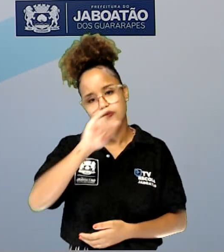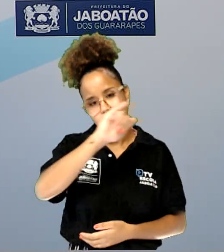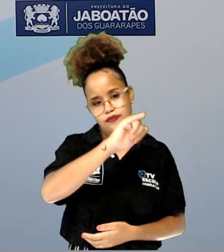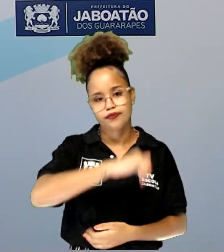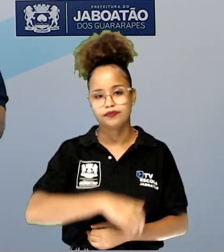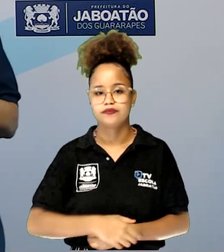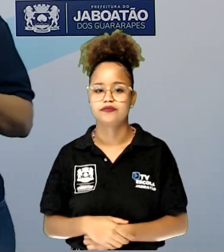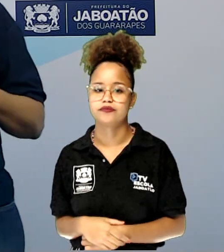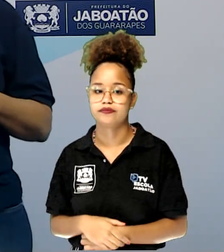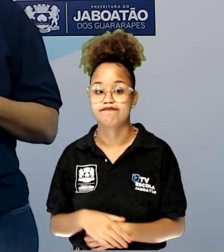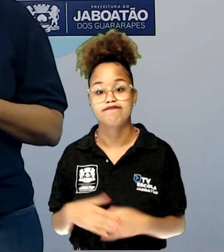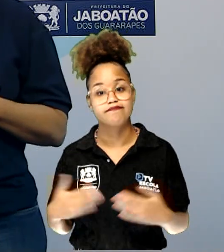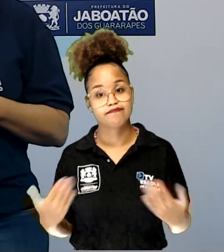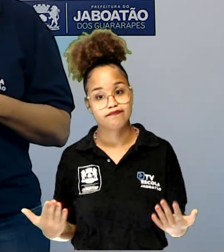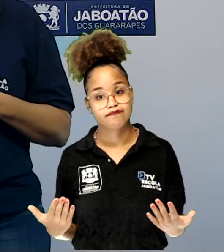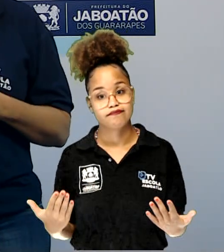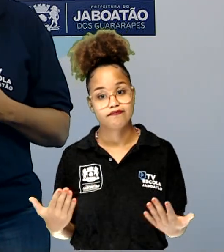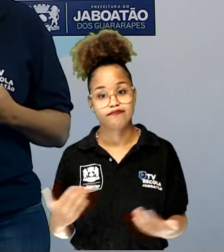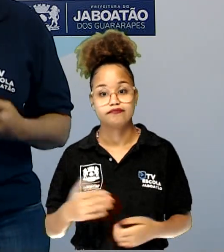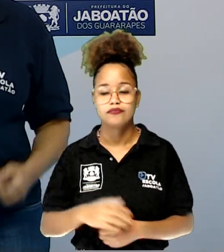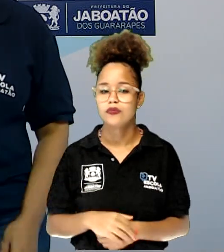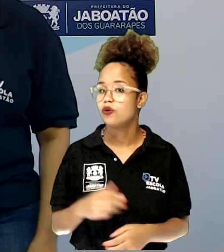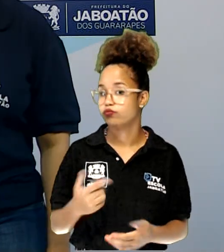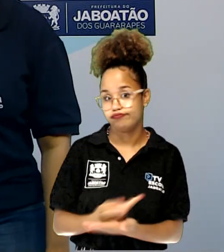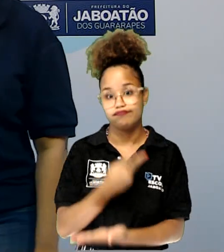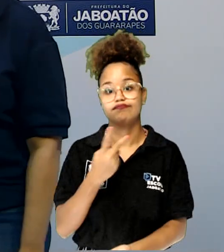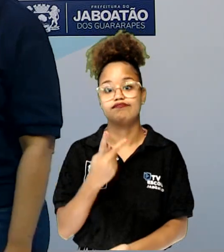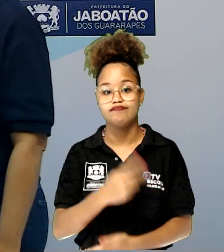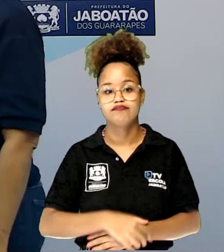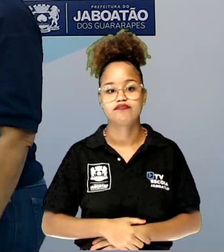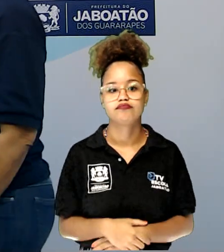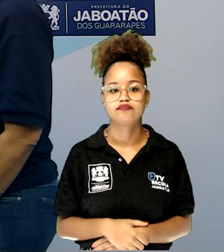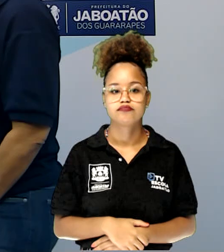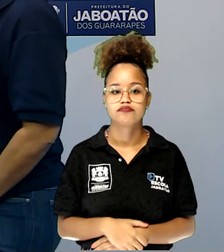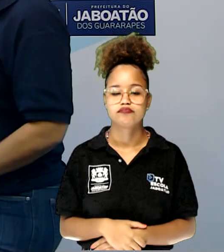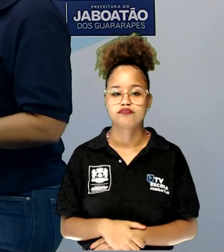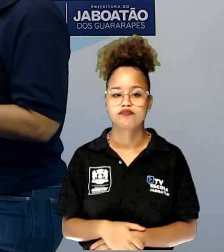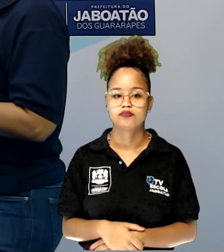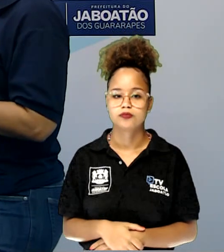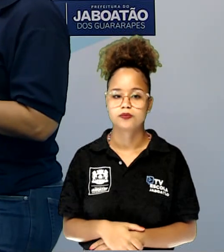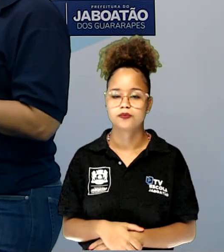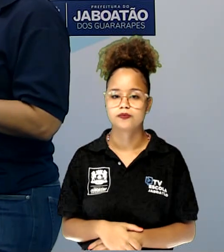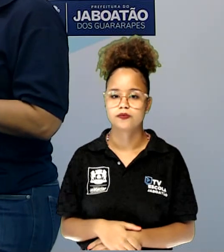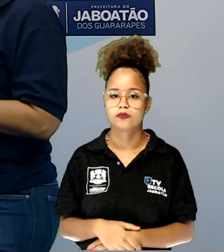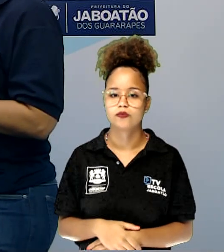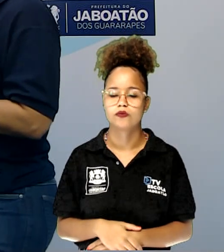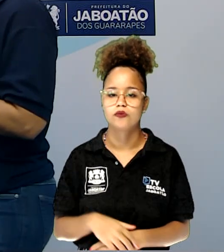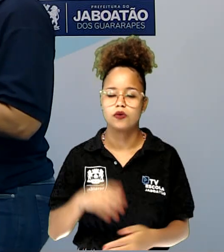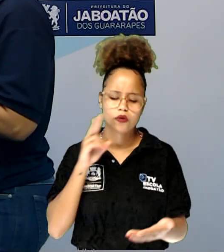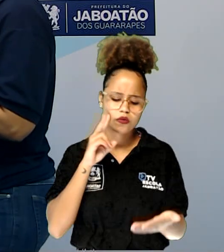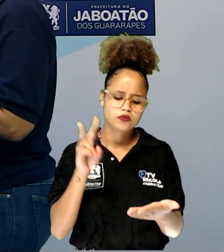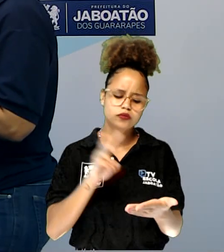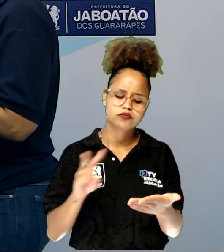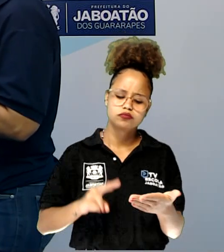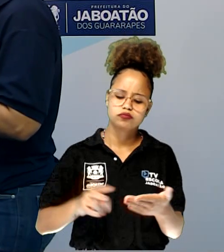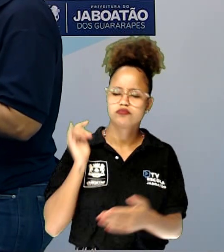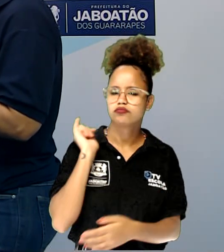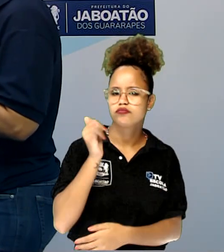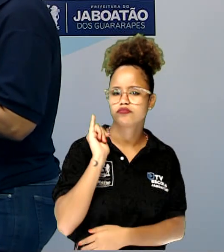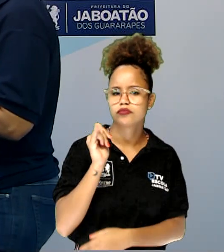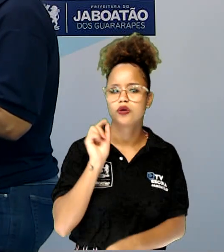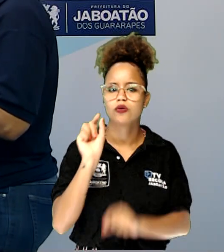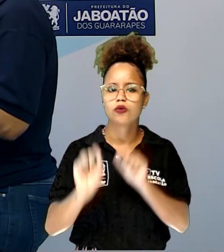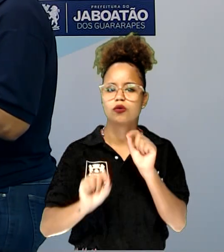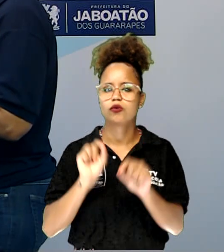viagem. Porém, não foi bem isso que aconteceu. Por meio da leitura do conto, que